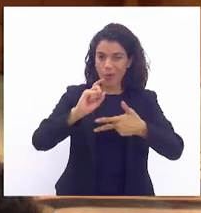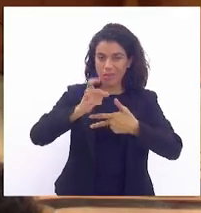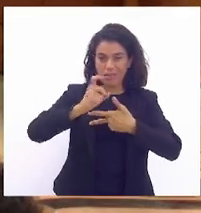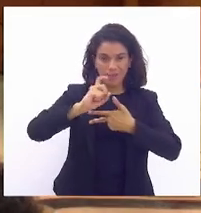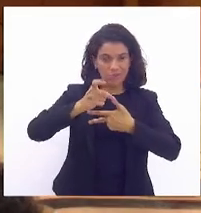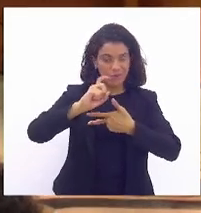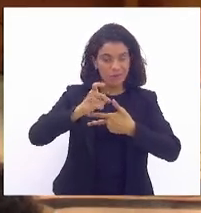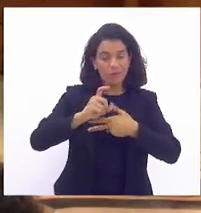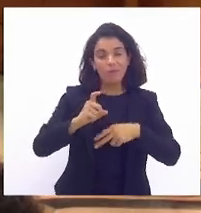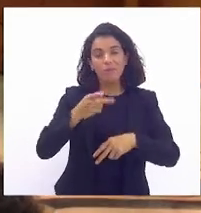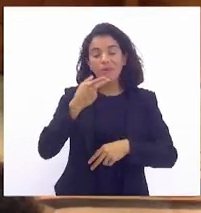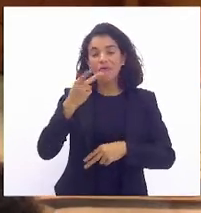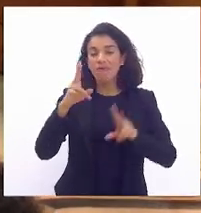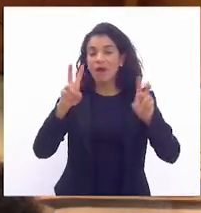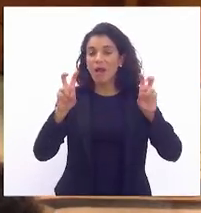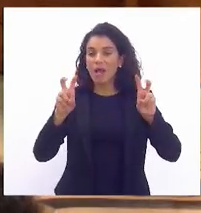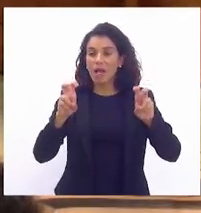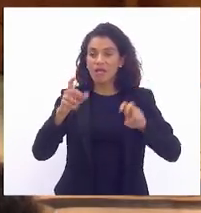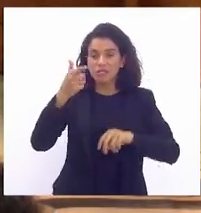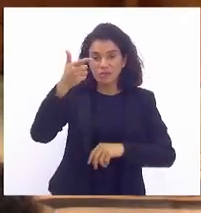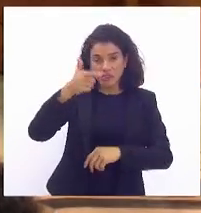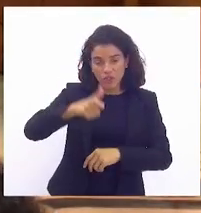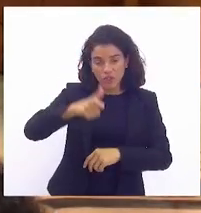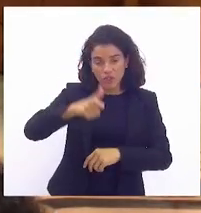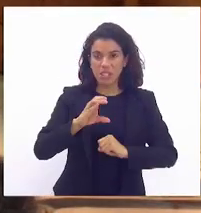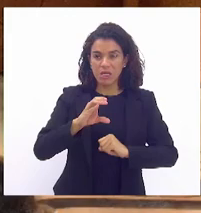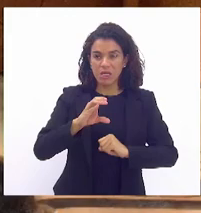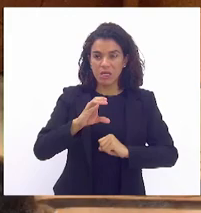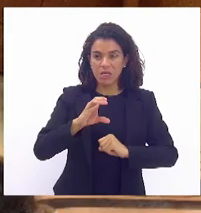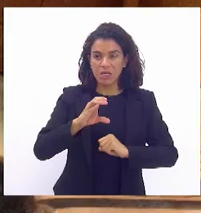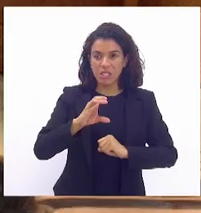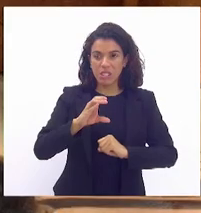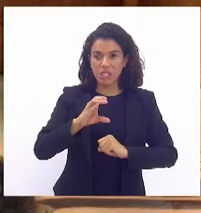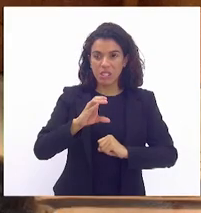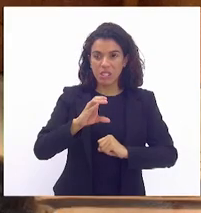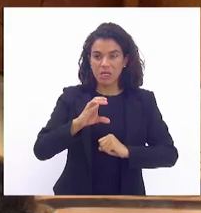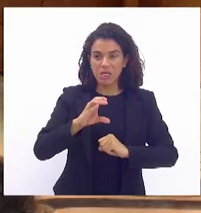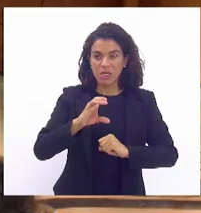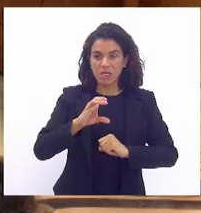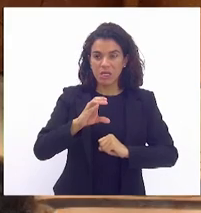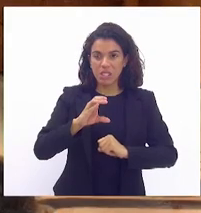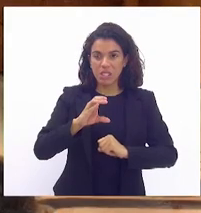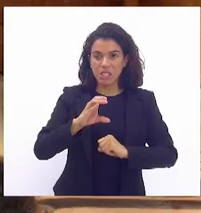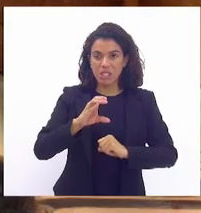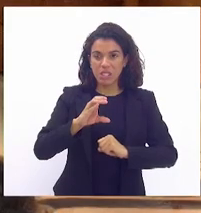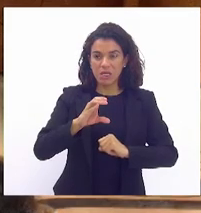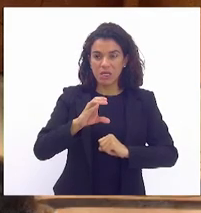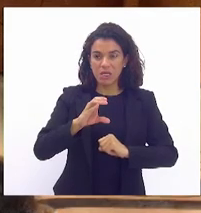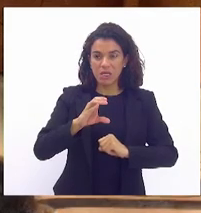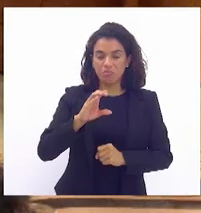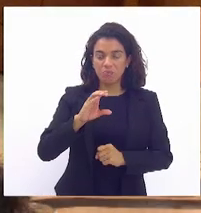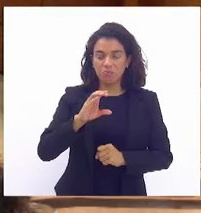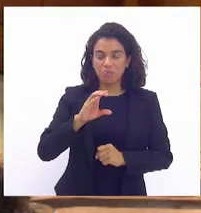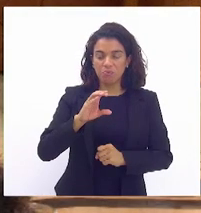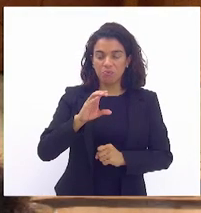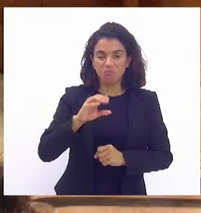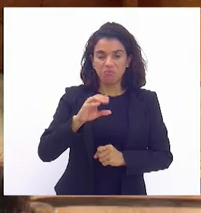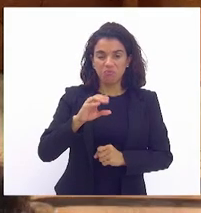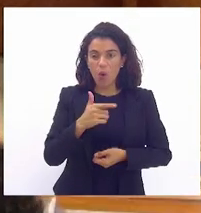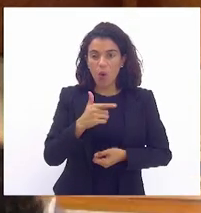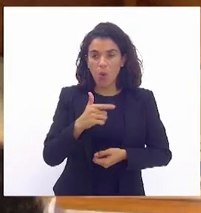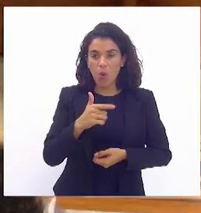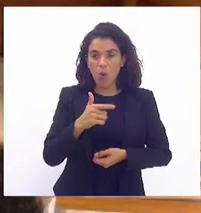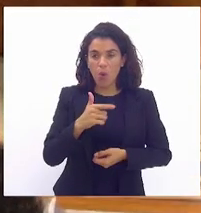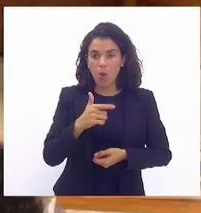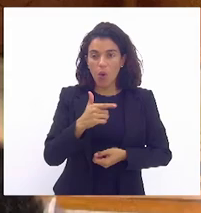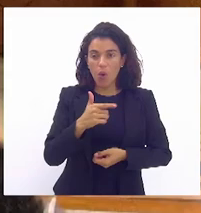Executivo, para voltar a funcionar a fábrica do Rio de Volta Redonda. Então, alerta aos vereadores.